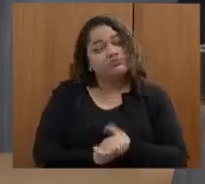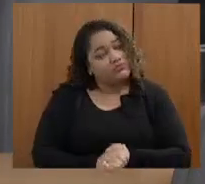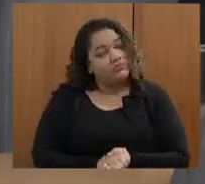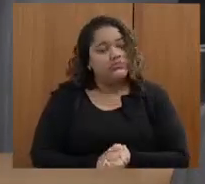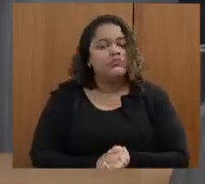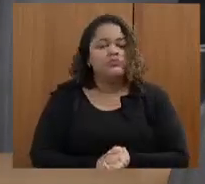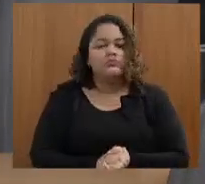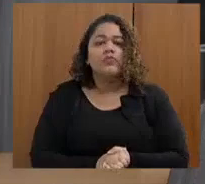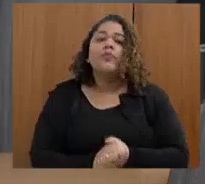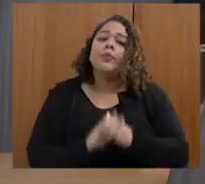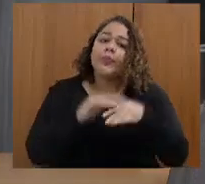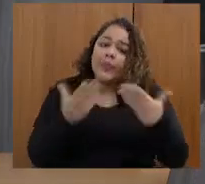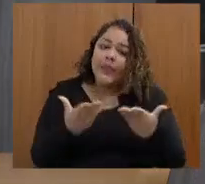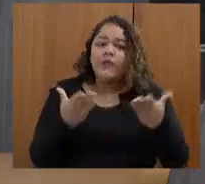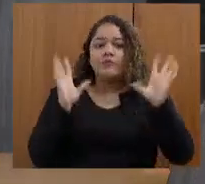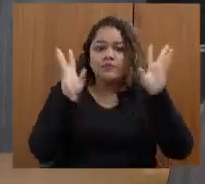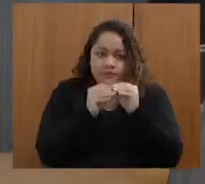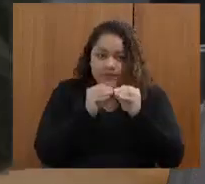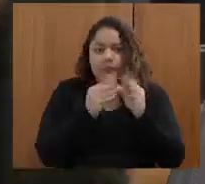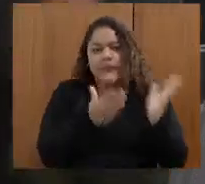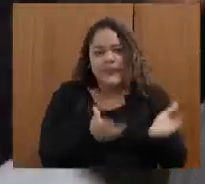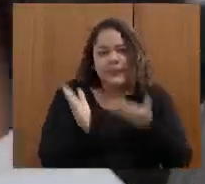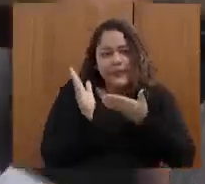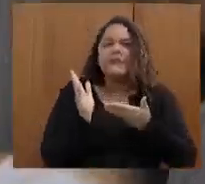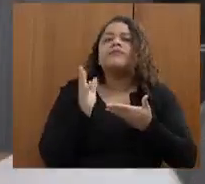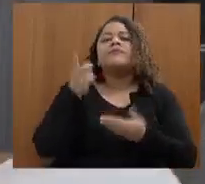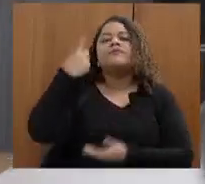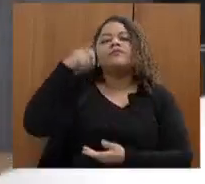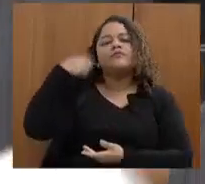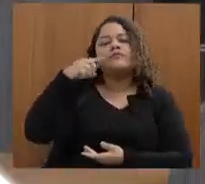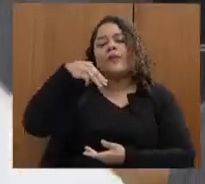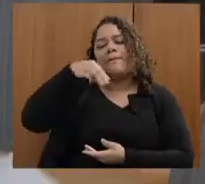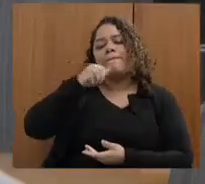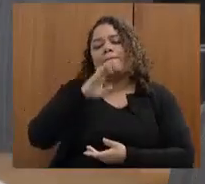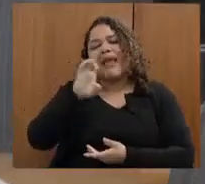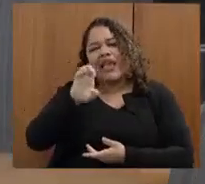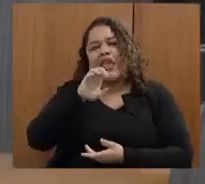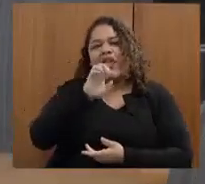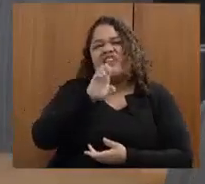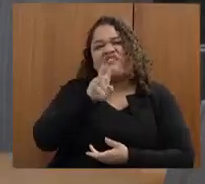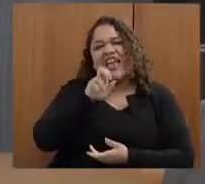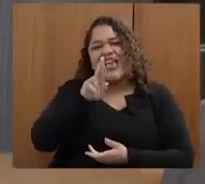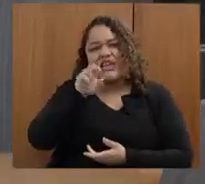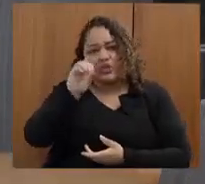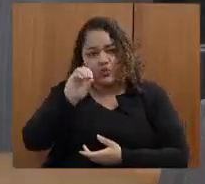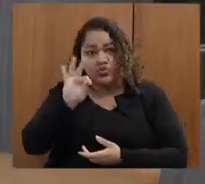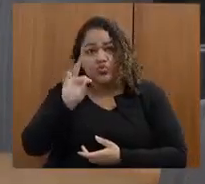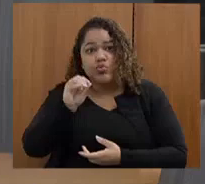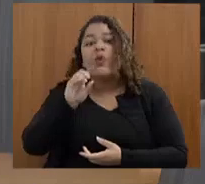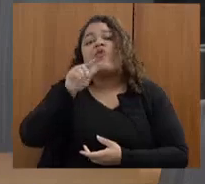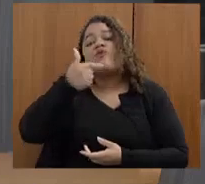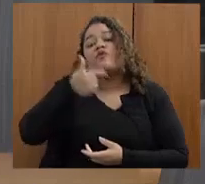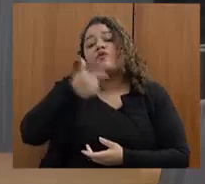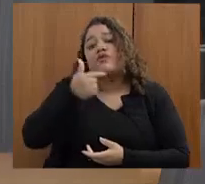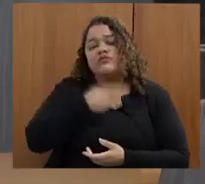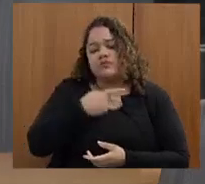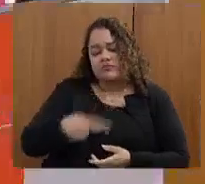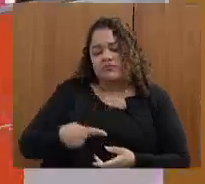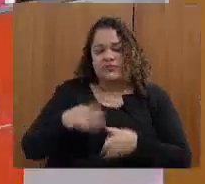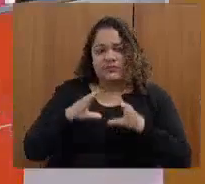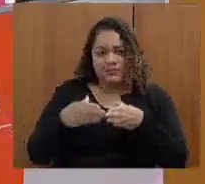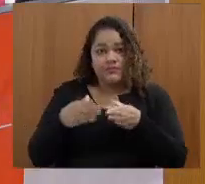minhas considerações eu vou passar a palavra agora para deputada Macaé Evaristo vice-presidente da comissão para aquela traga e sua seus